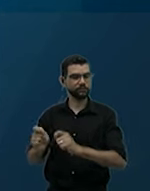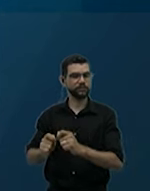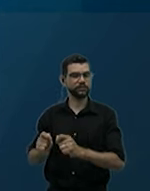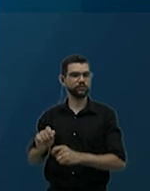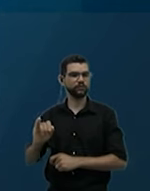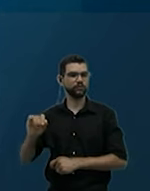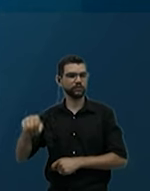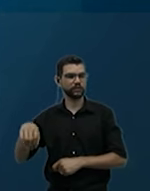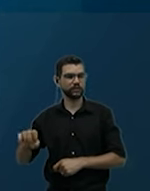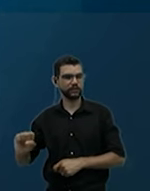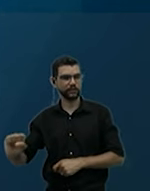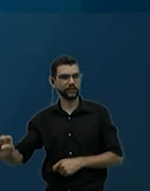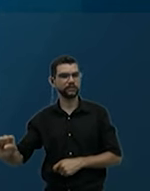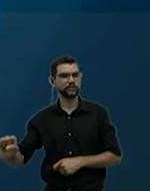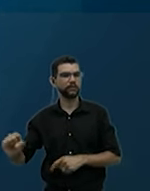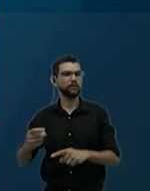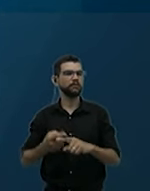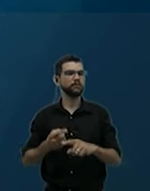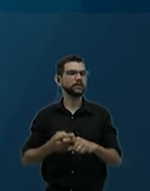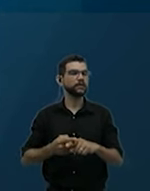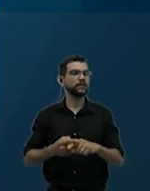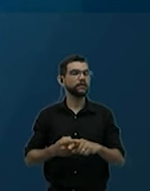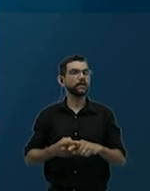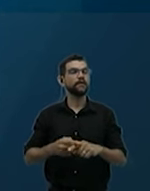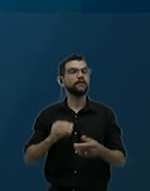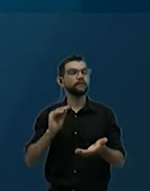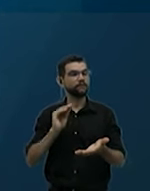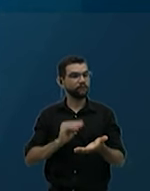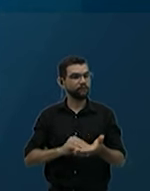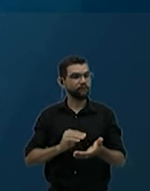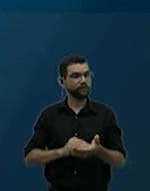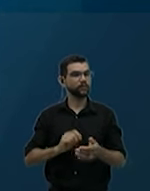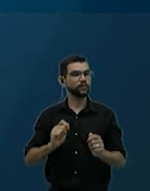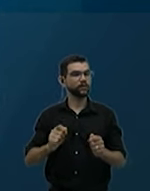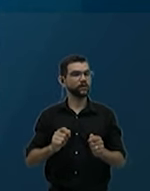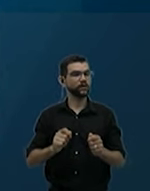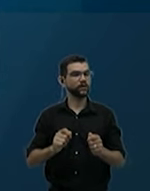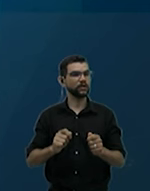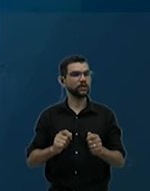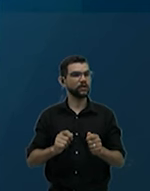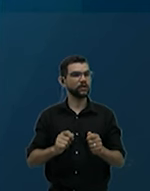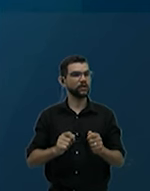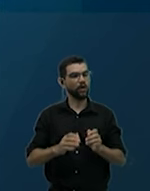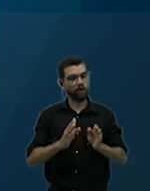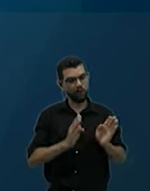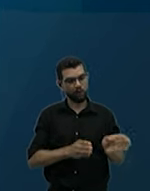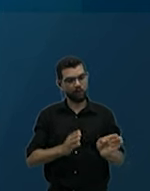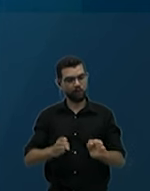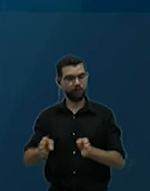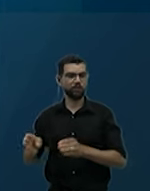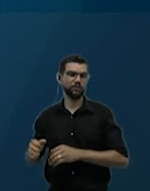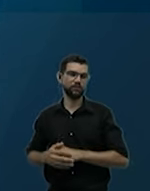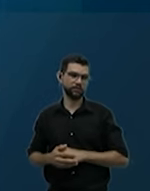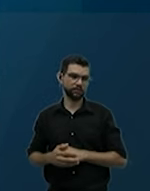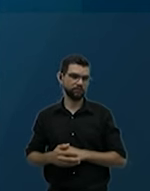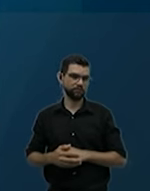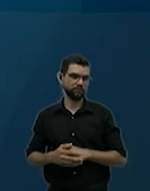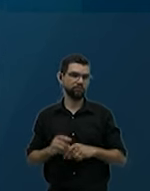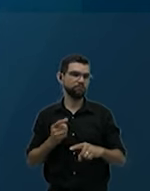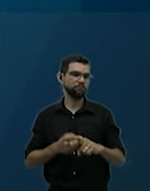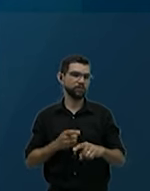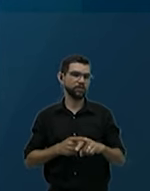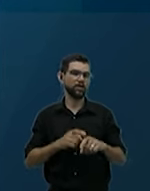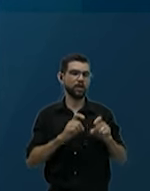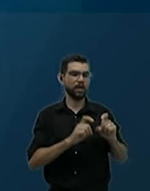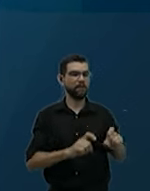estrutura. Por falta de estrutura, porque a máquina ela consegue processar milhares de benefícios por dia, só que de forma